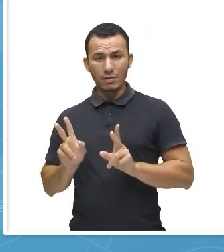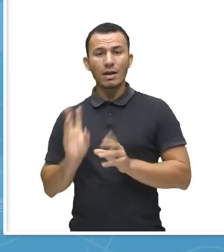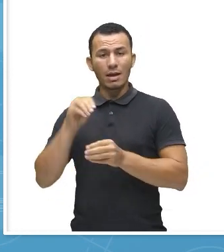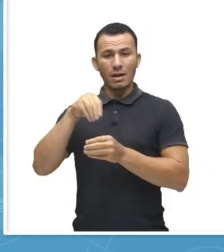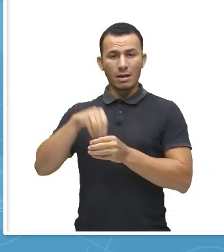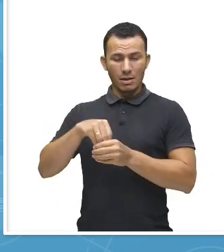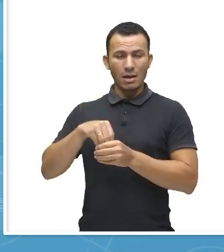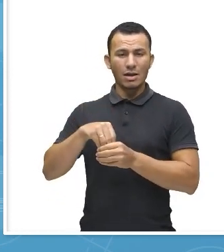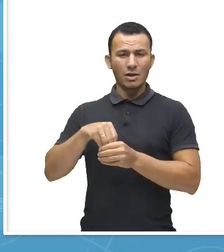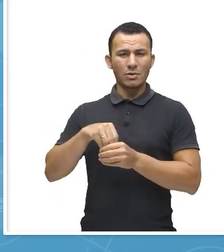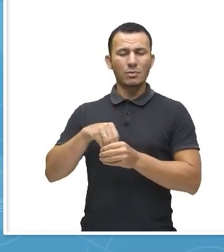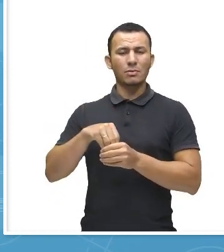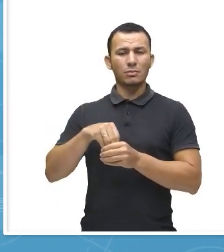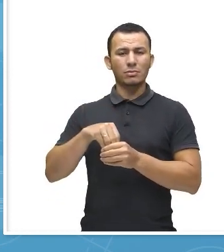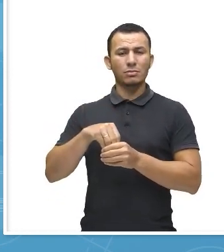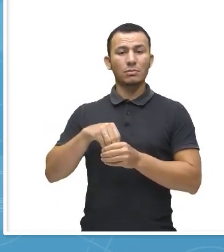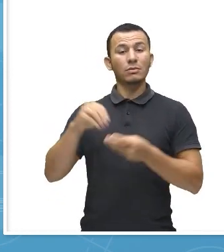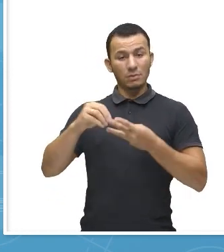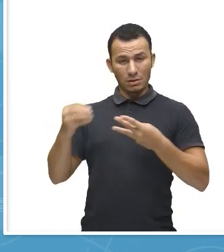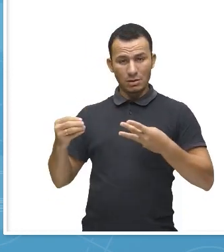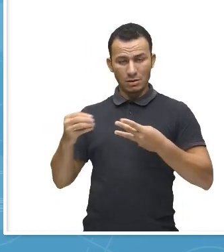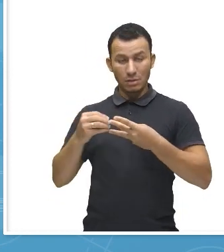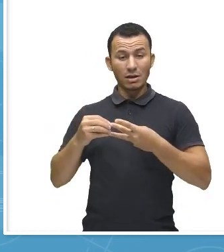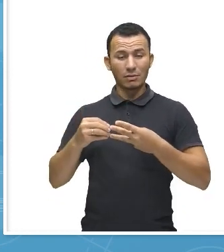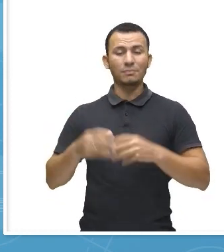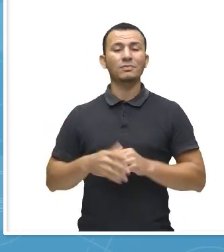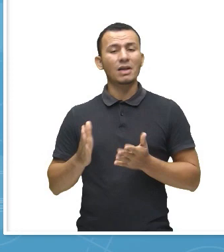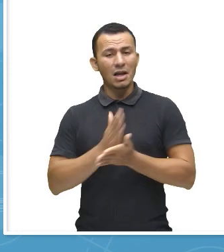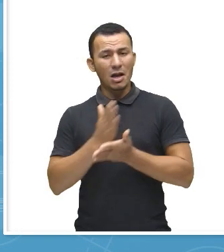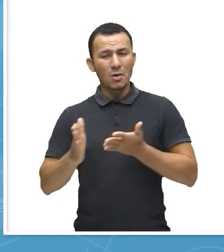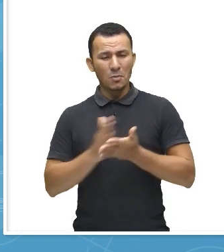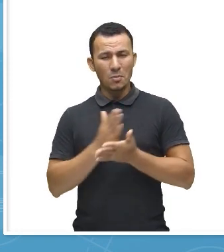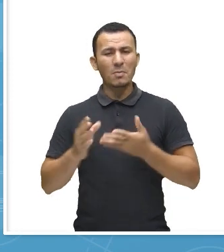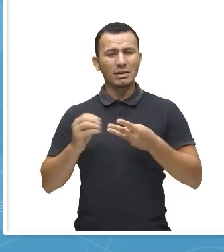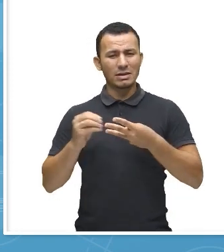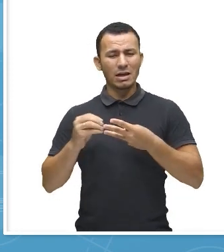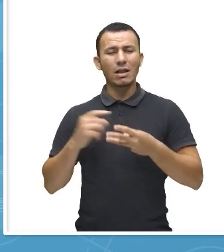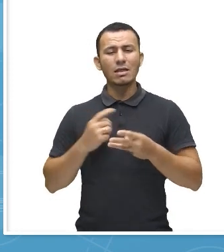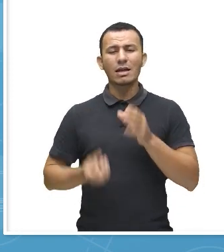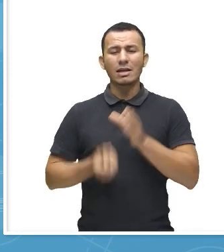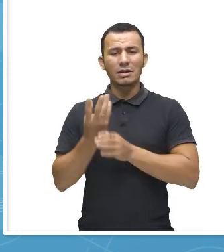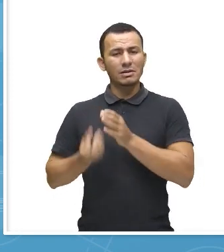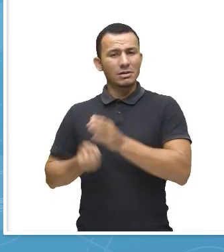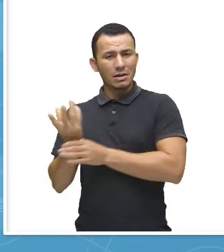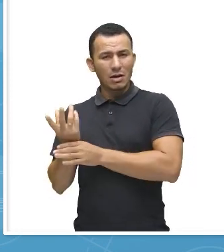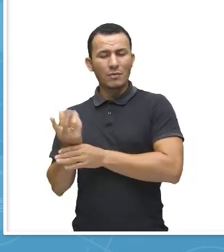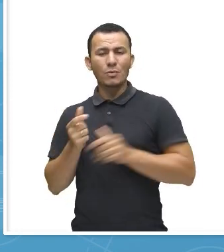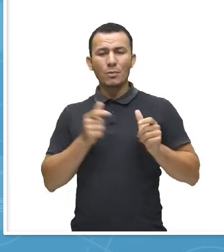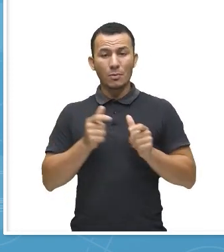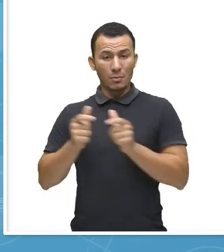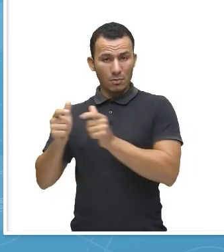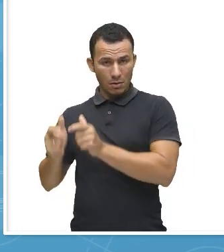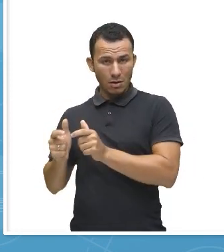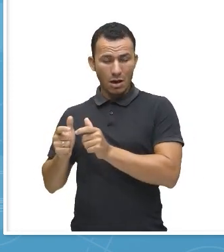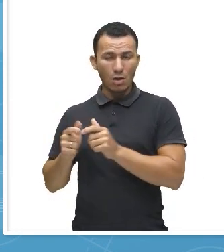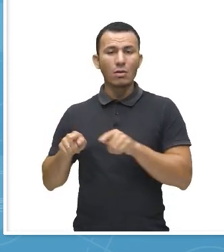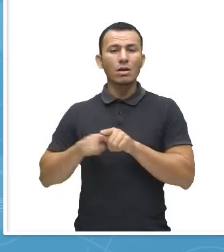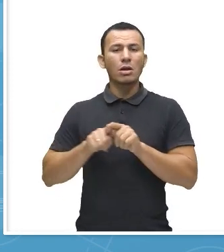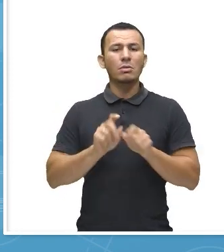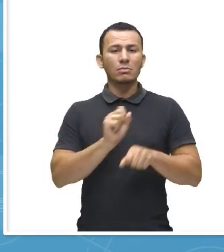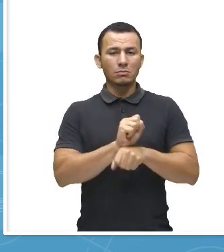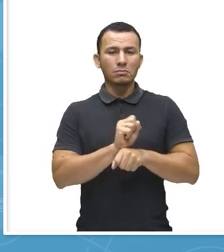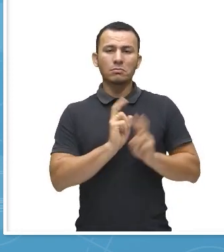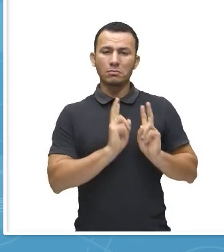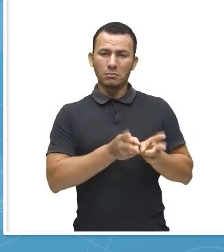em abundante matriz extracelular. Algumas células deste tecido são produzidas localmente e permanecem no